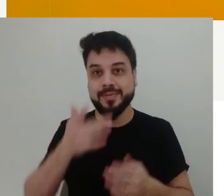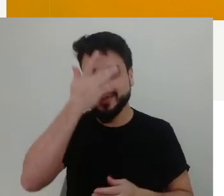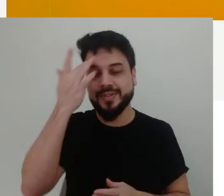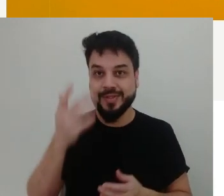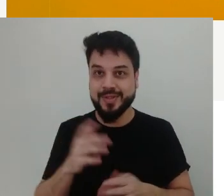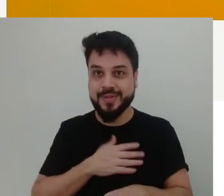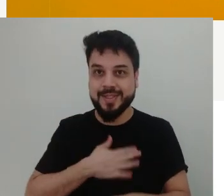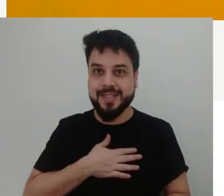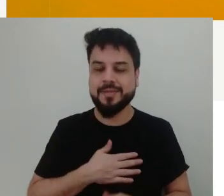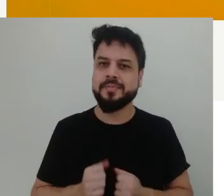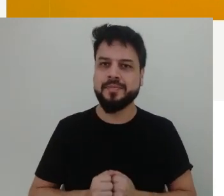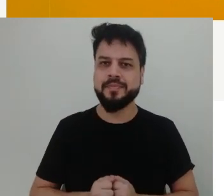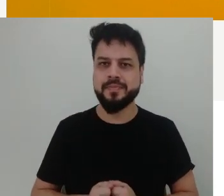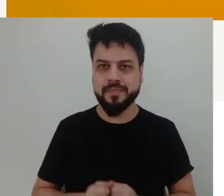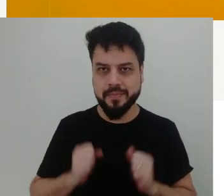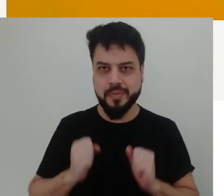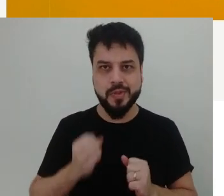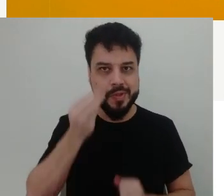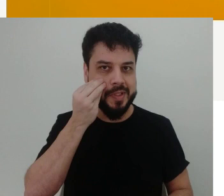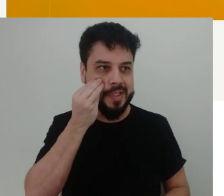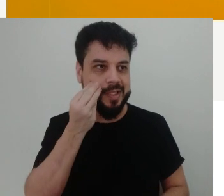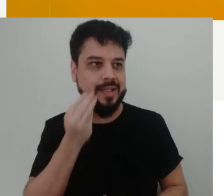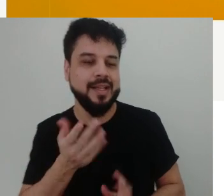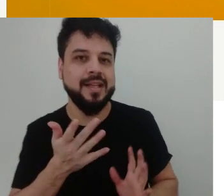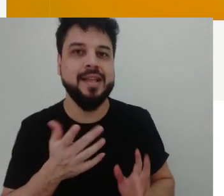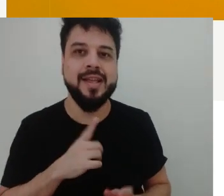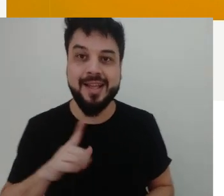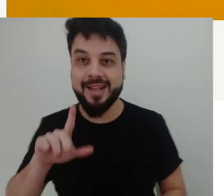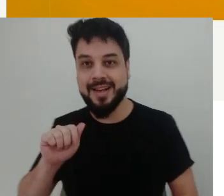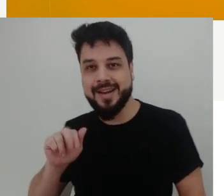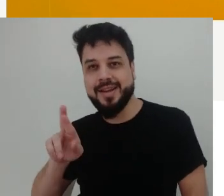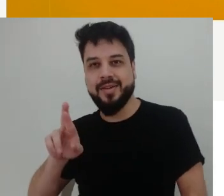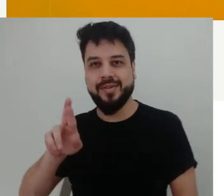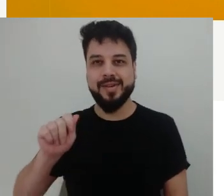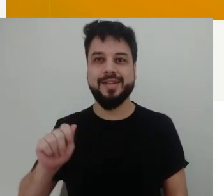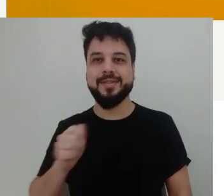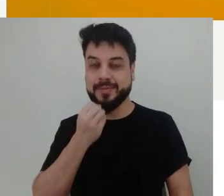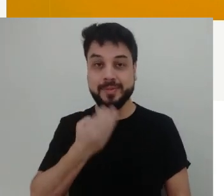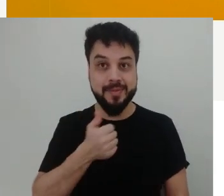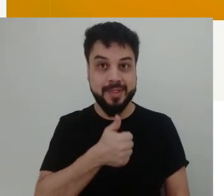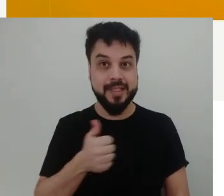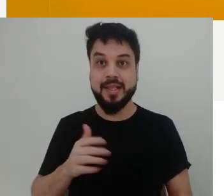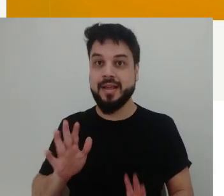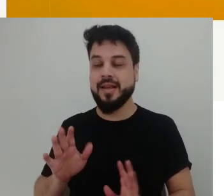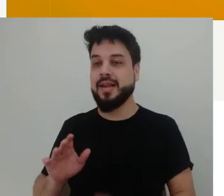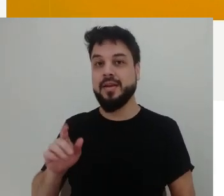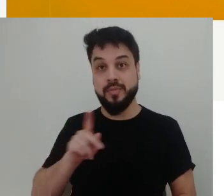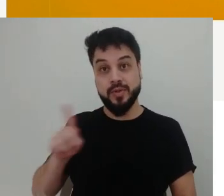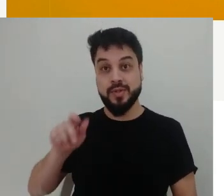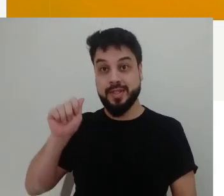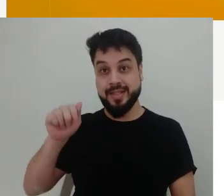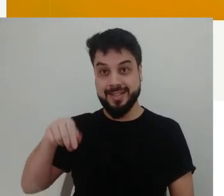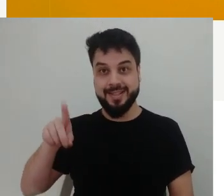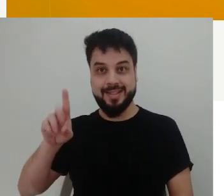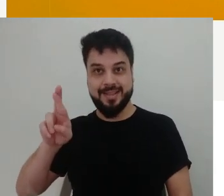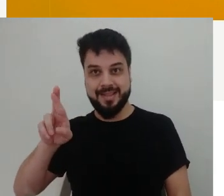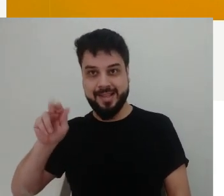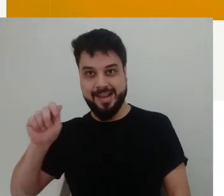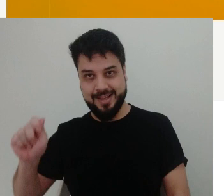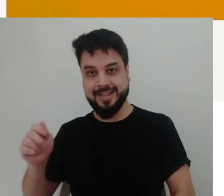coletiva. Até para flagrar um paradoxo, as